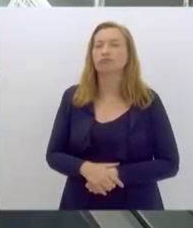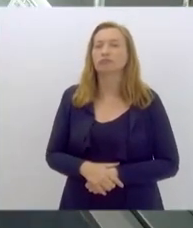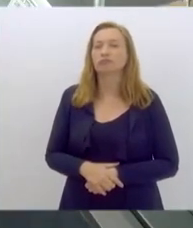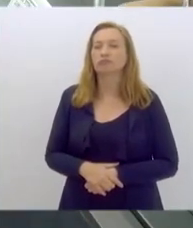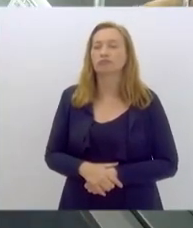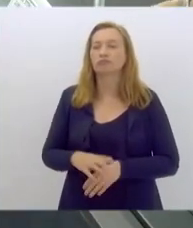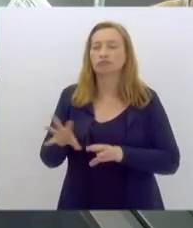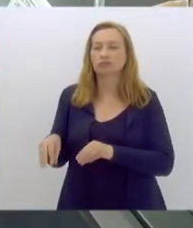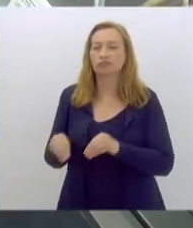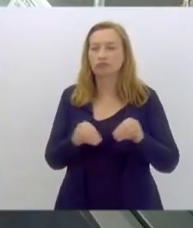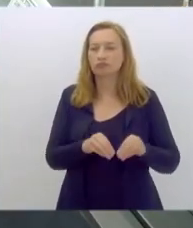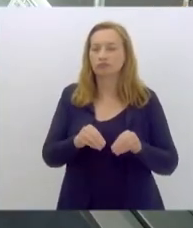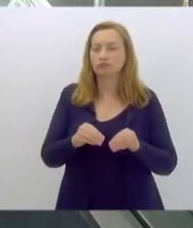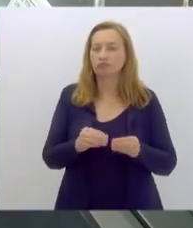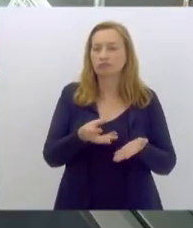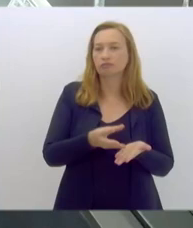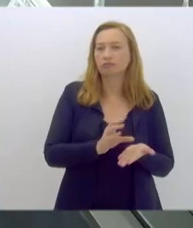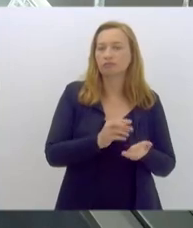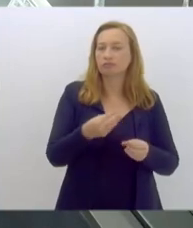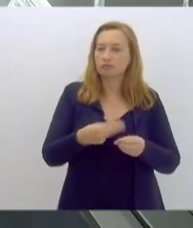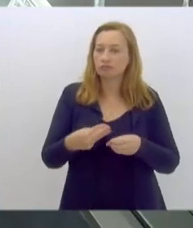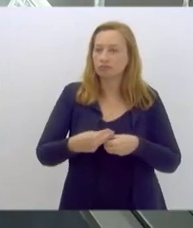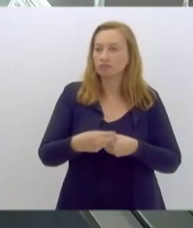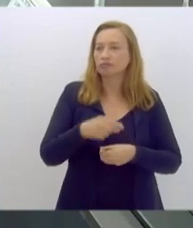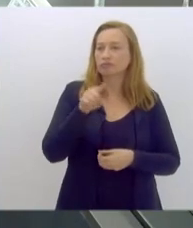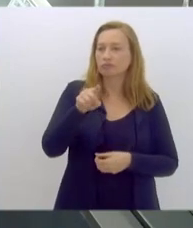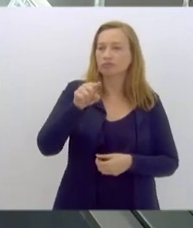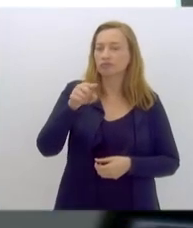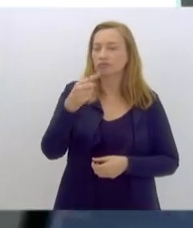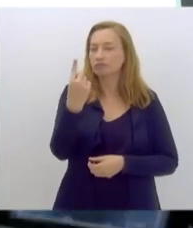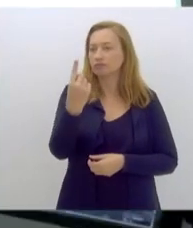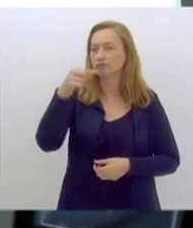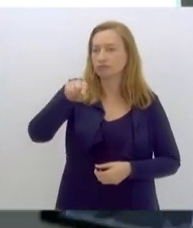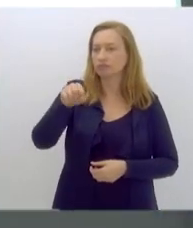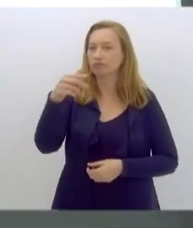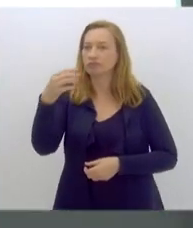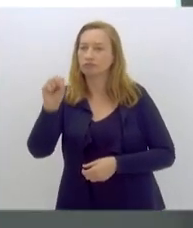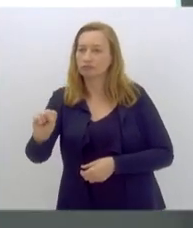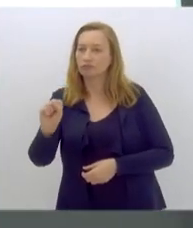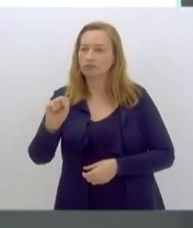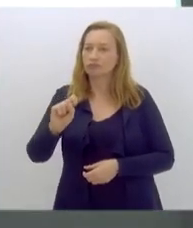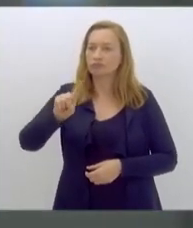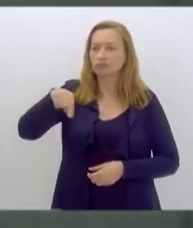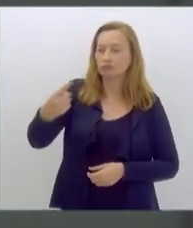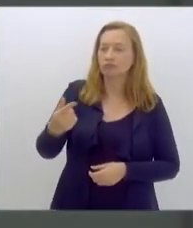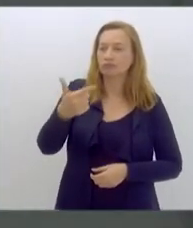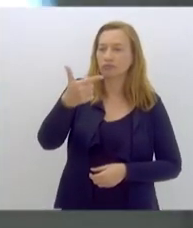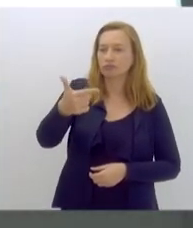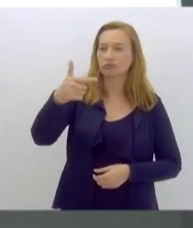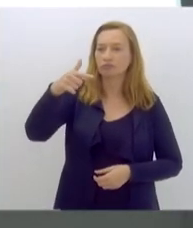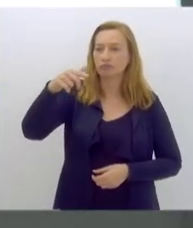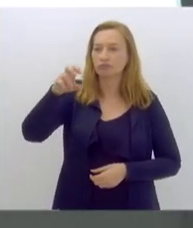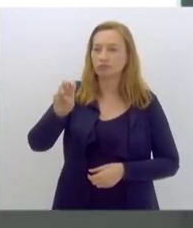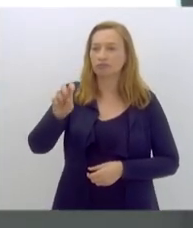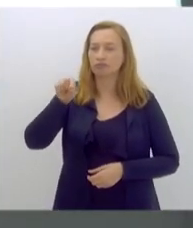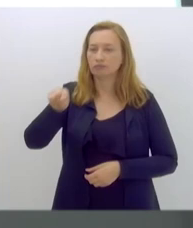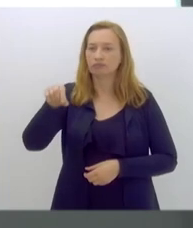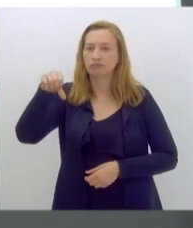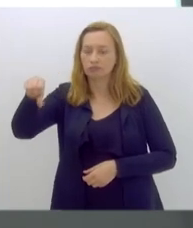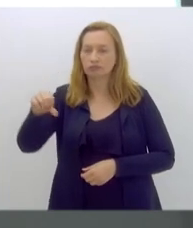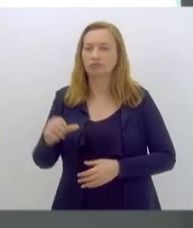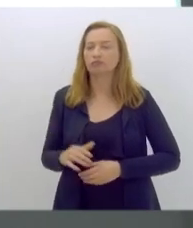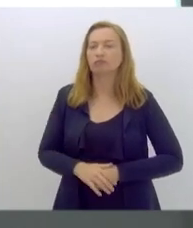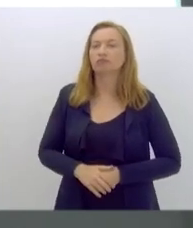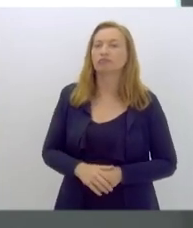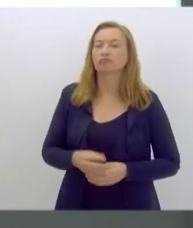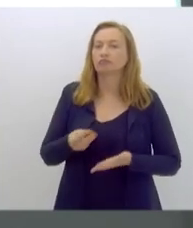a transferência para os municípios 1.8 que dá líquido de 25.9 que nós colocamos lá no dado e eles